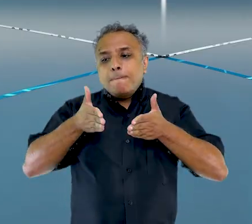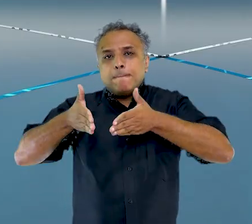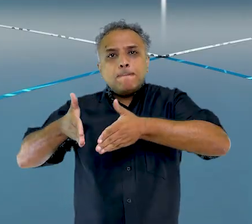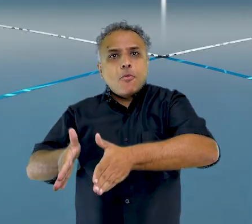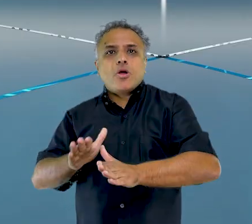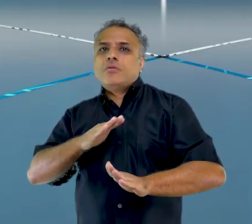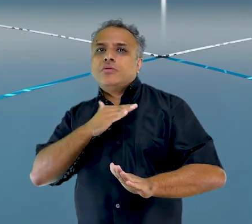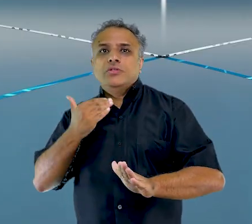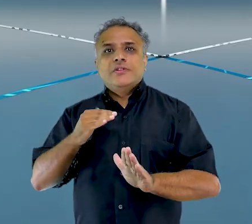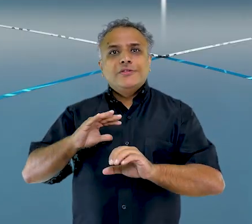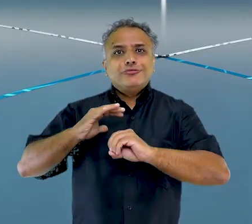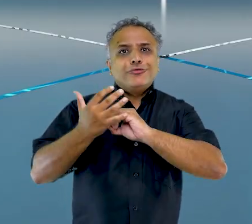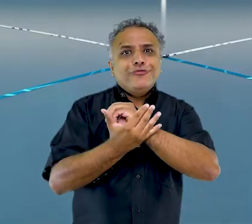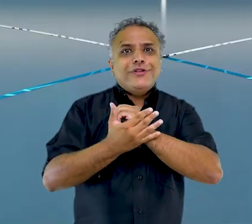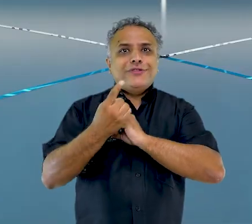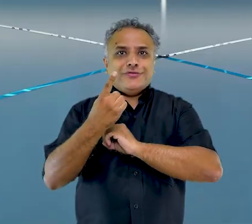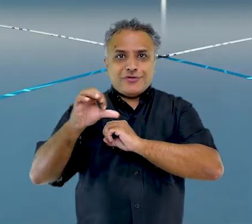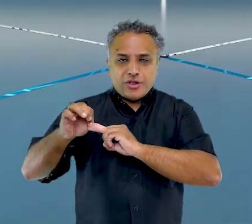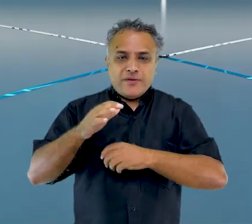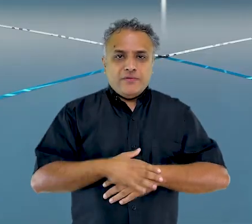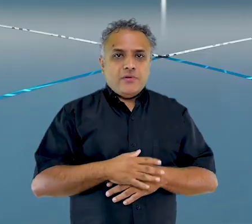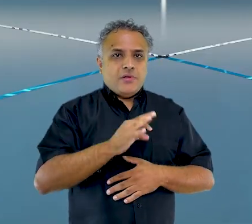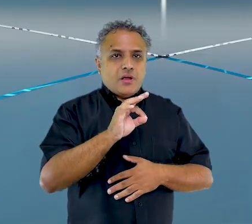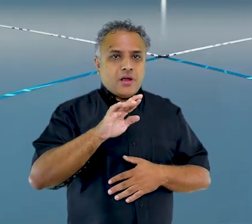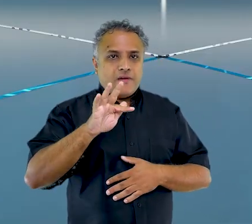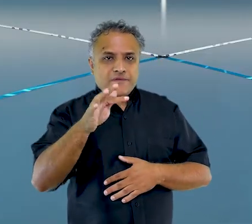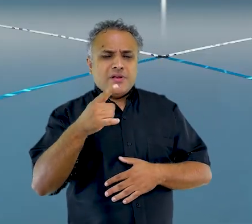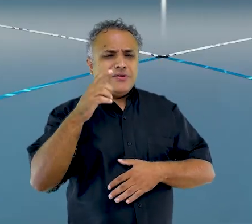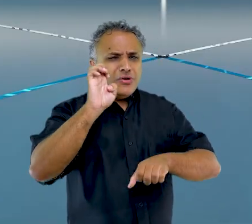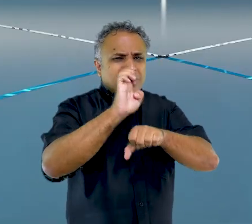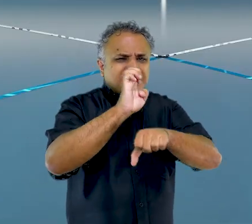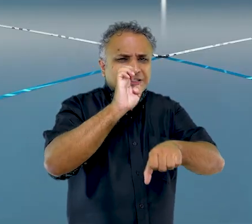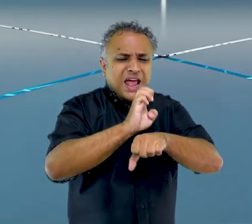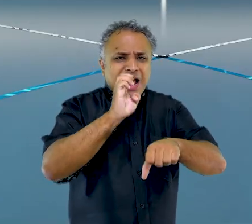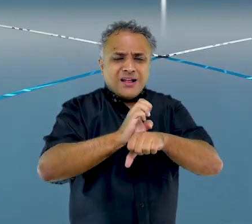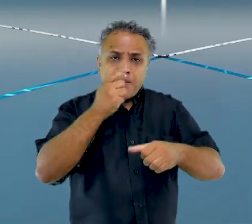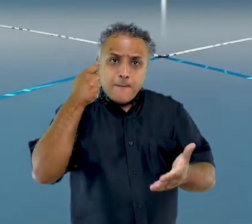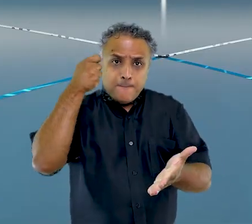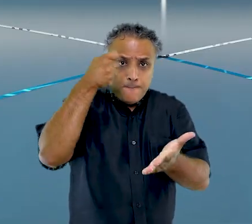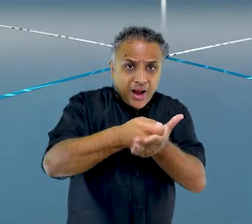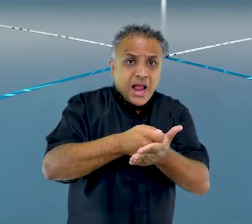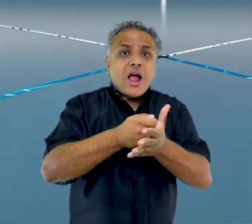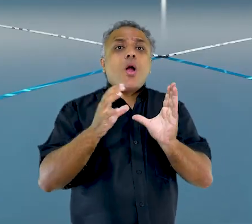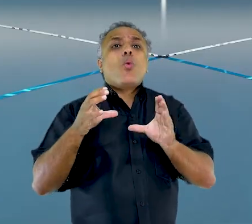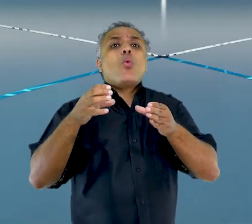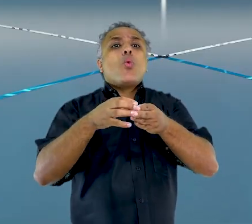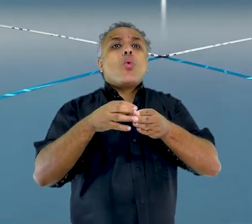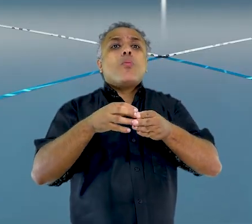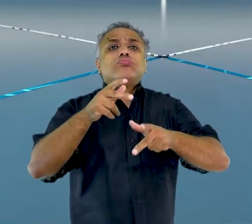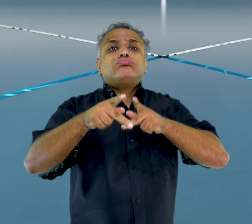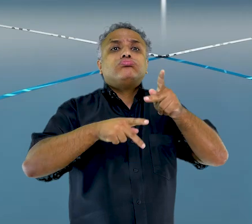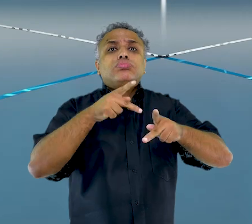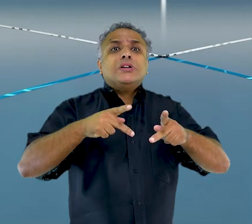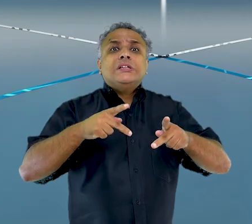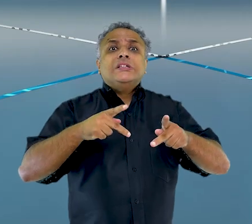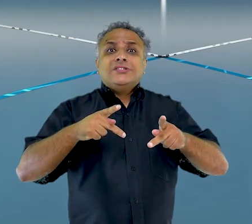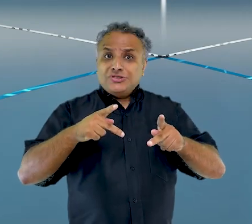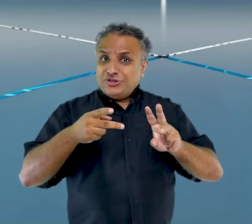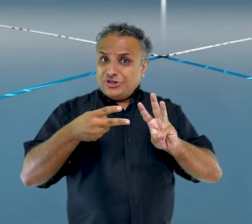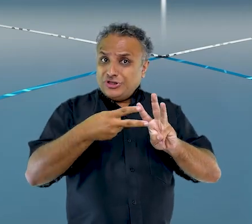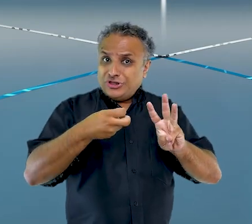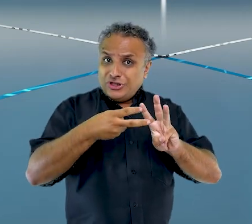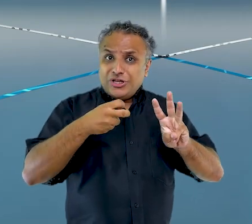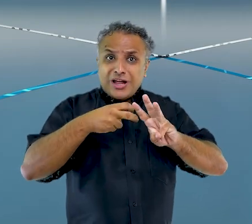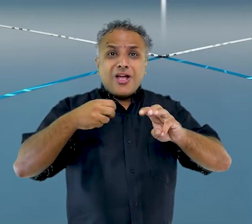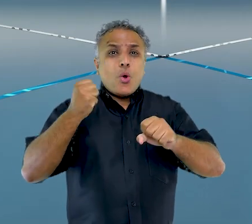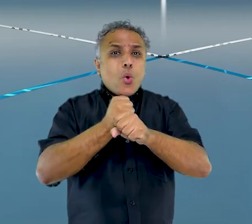da Covid-19. TRF1 condena Estado a indenizar comunidades indígenas afetadas por construção